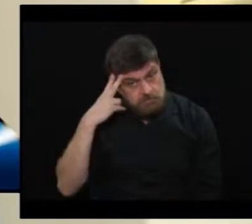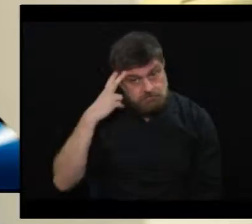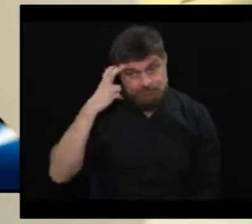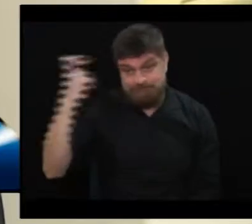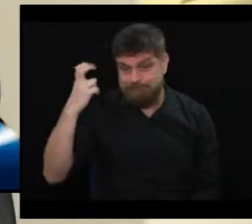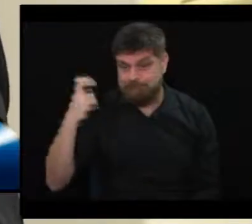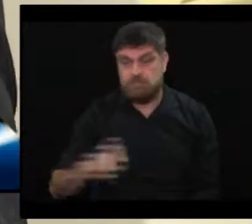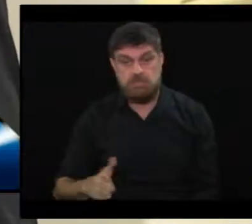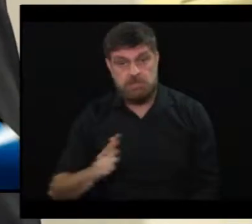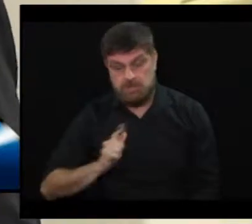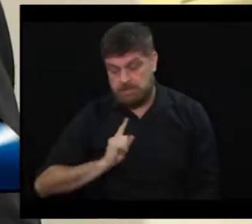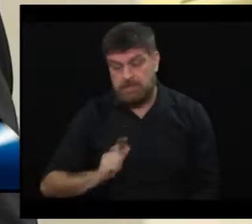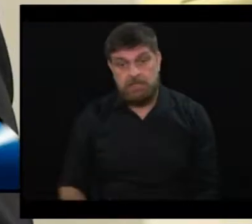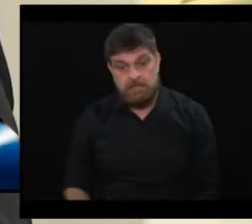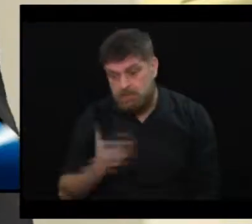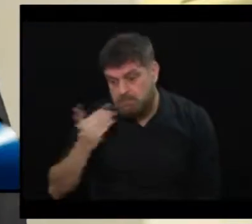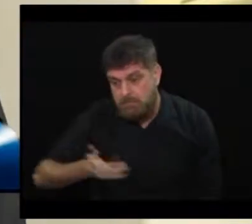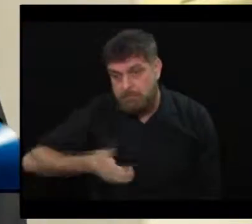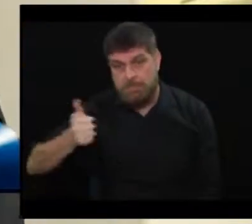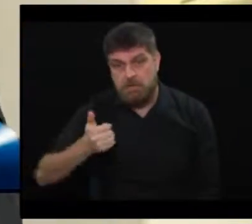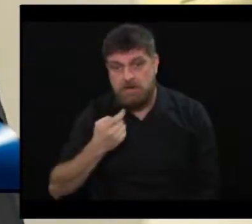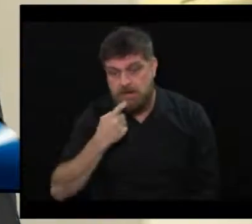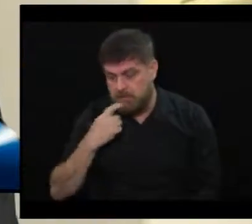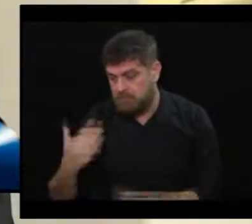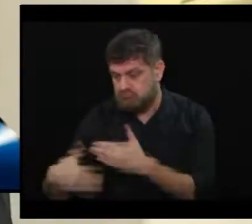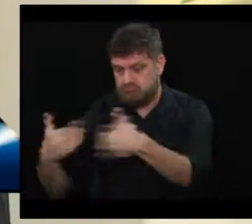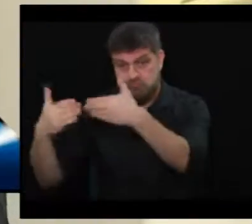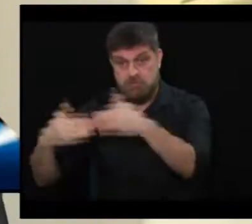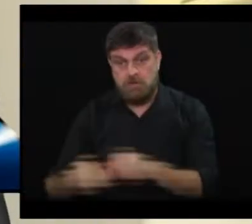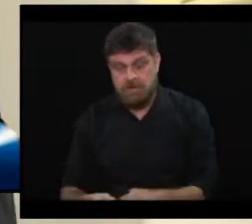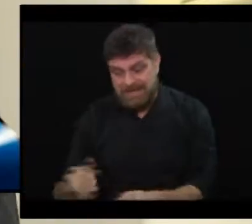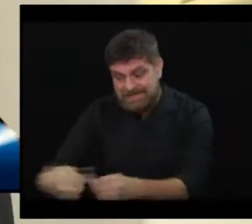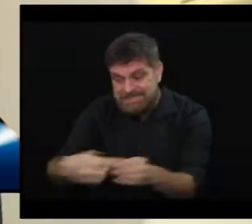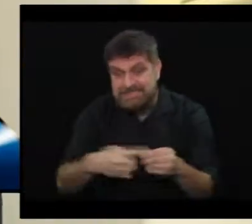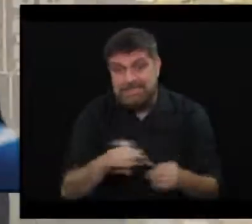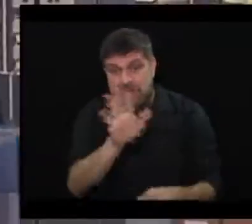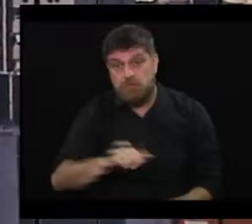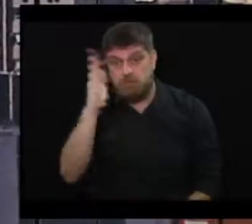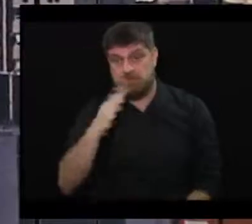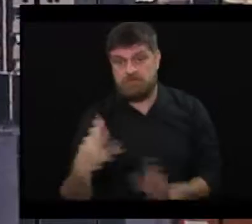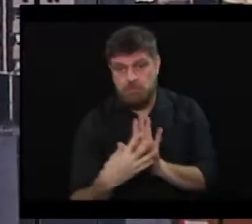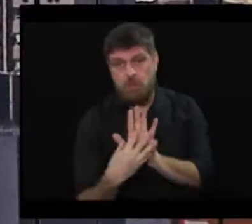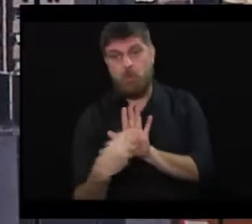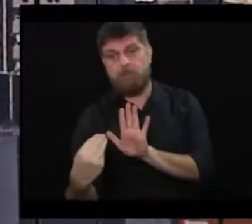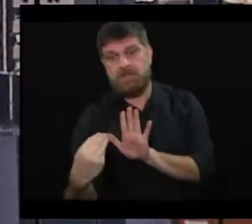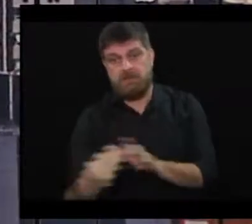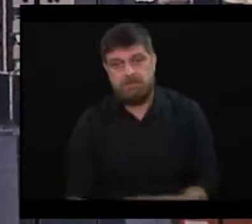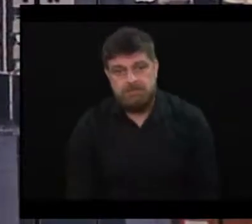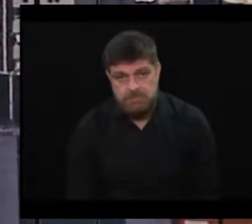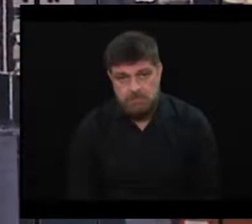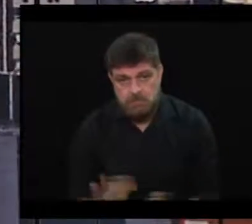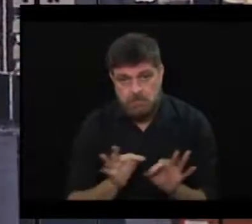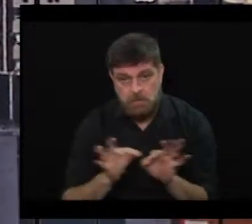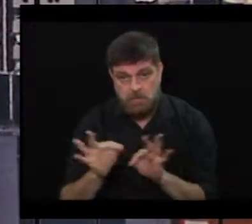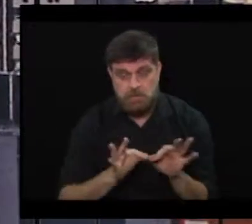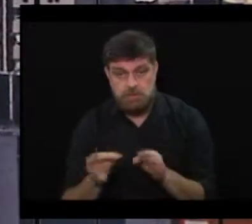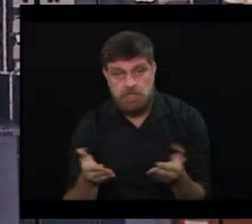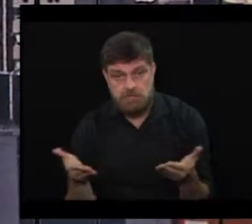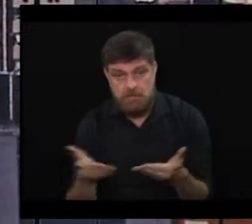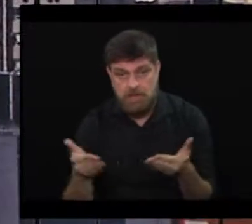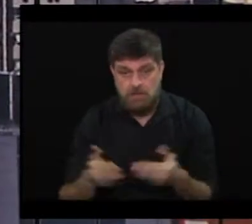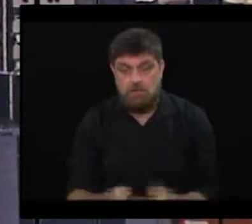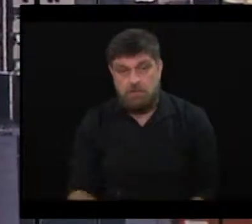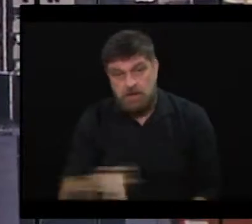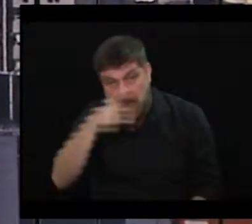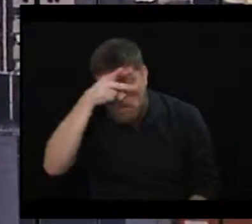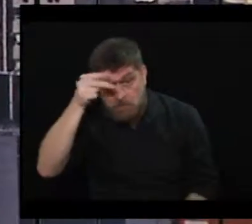decisivo e só tem a ganhar. E mais uma vez Campinas vai poder dar exemplo para todo o Brasil. O projeto segue agora para a